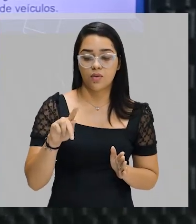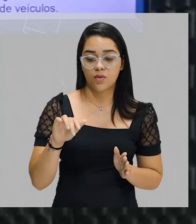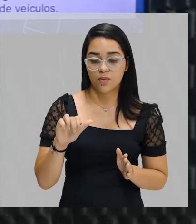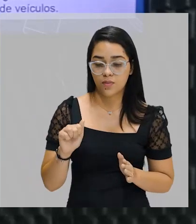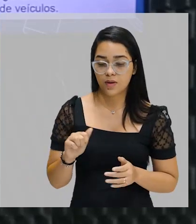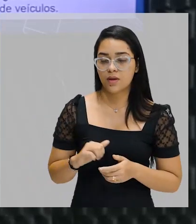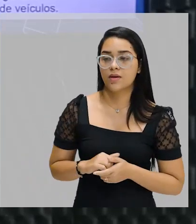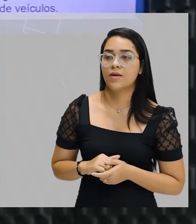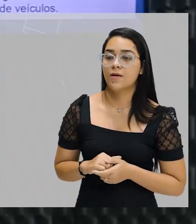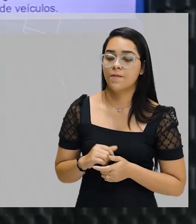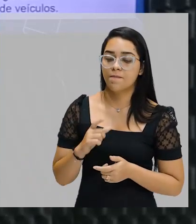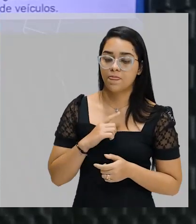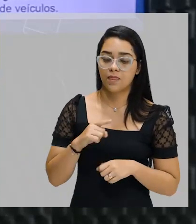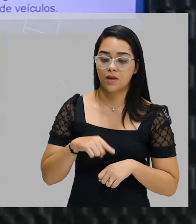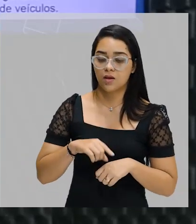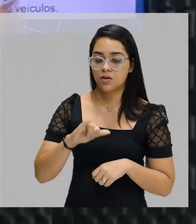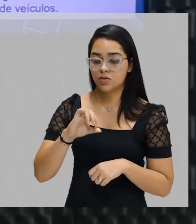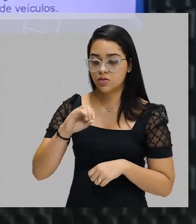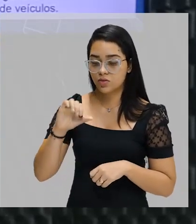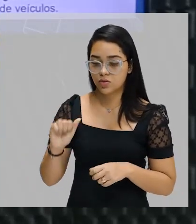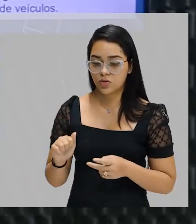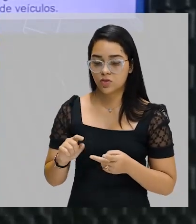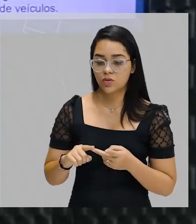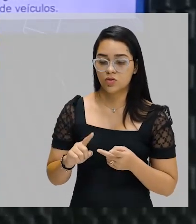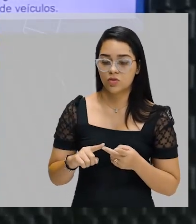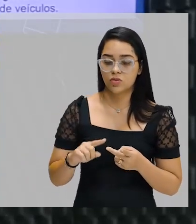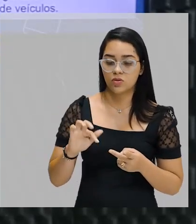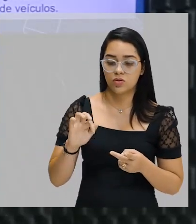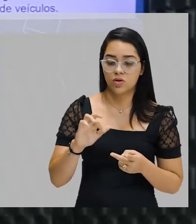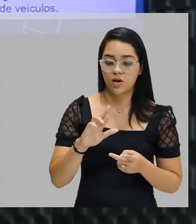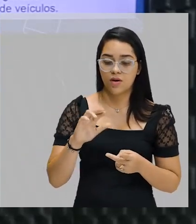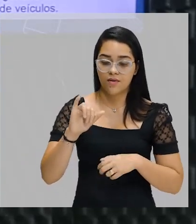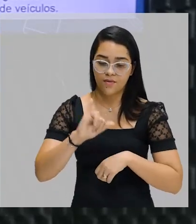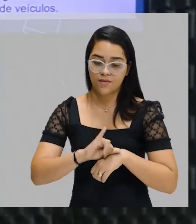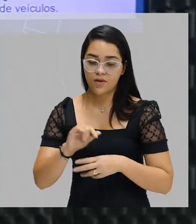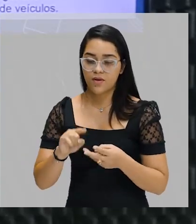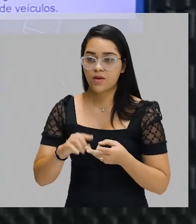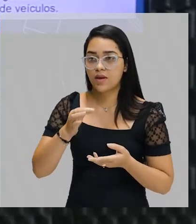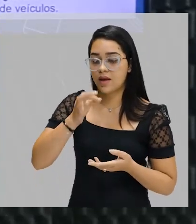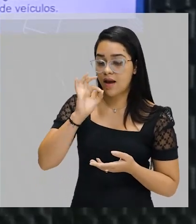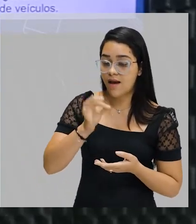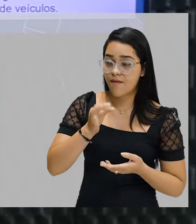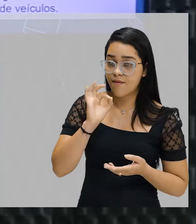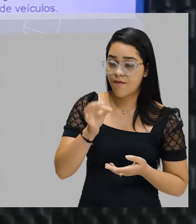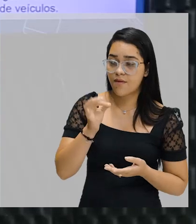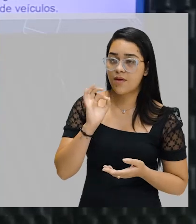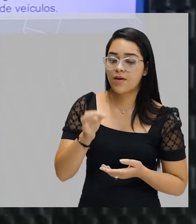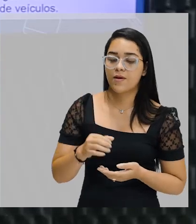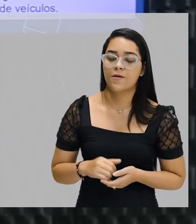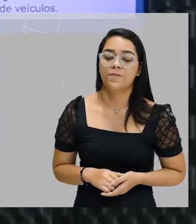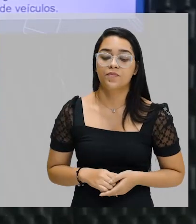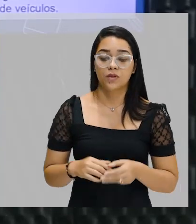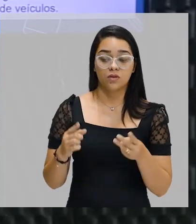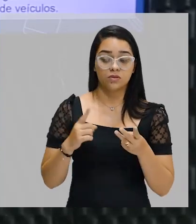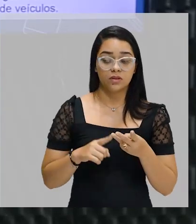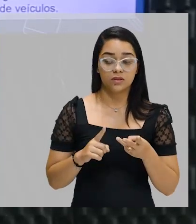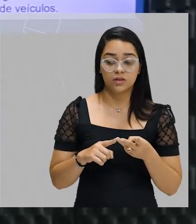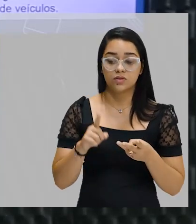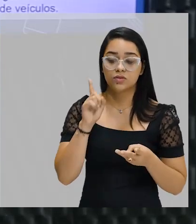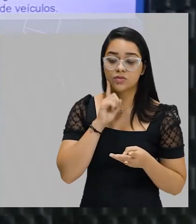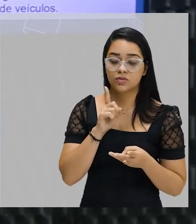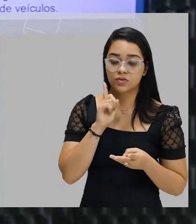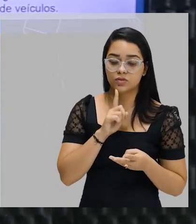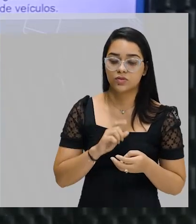que também nós vamos exportar principalmente soja, ferro e também café. O Brasil é um grande produtor de café do mundo. Em terceiro lugar,